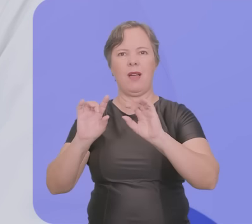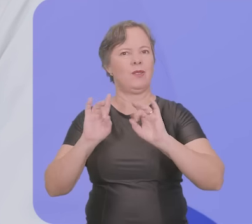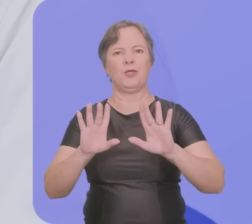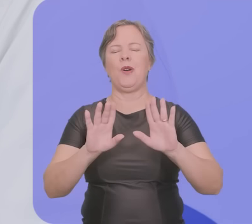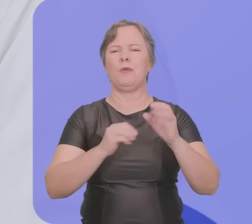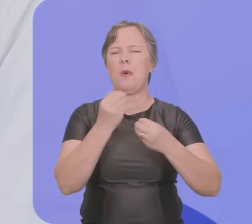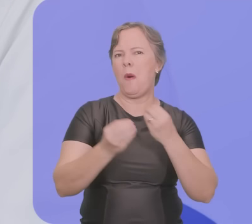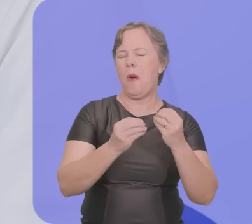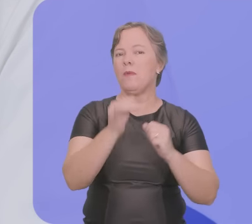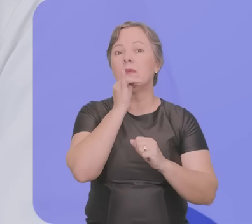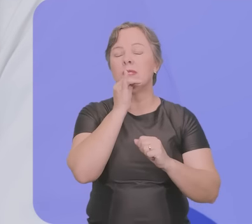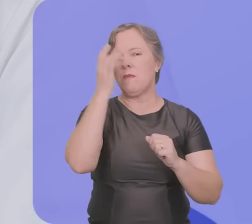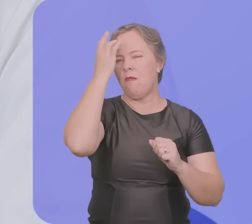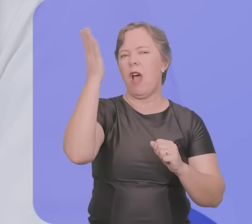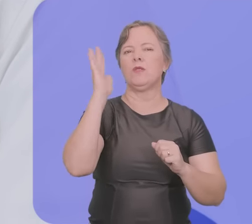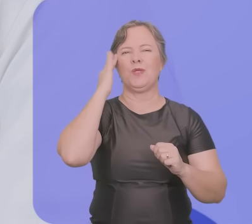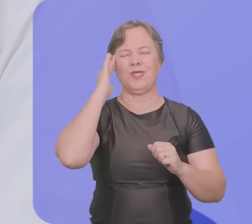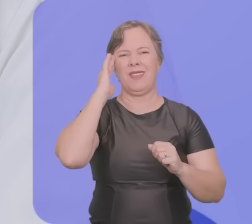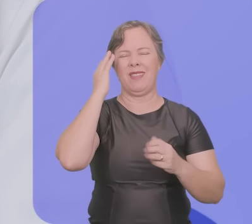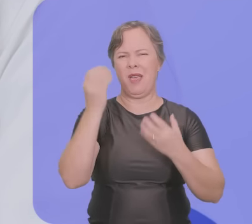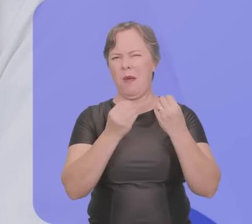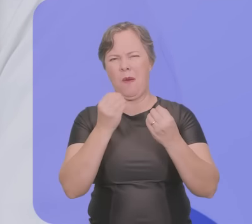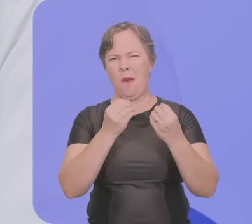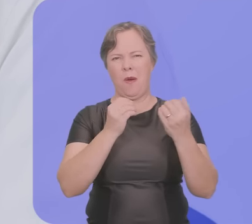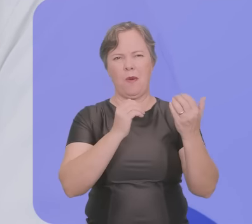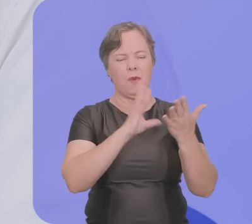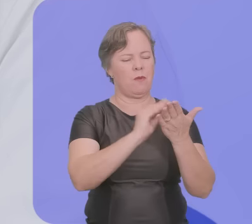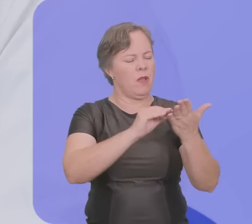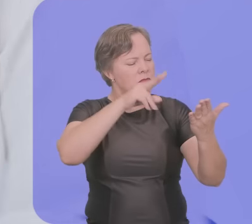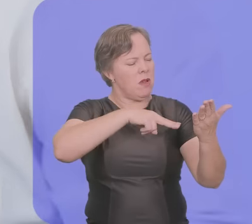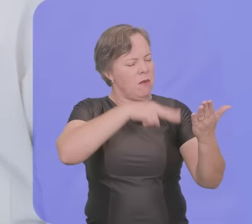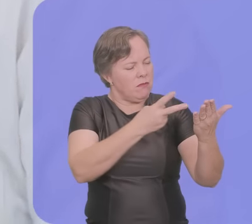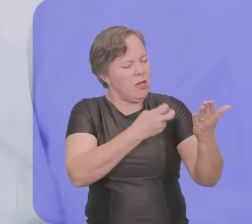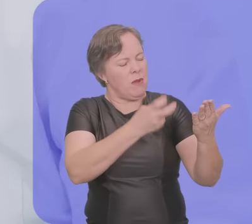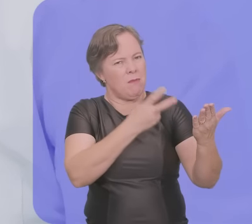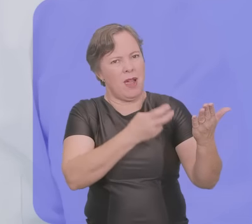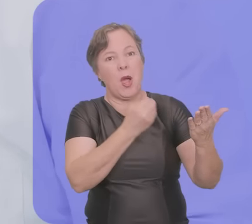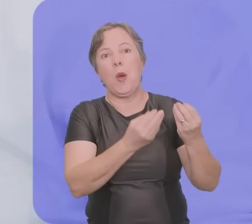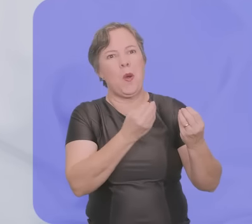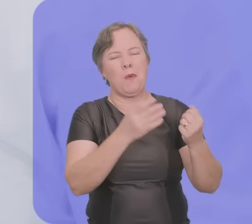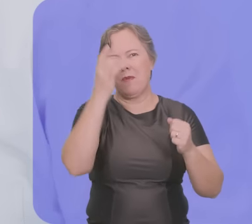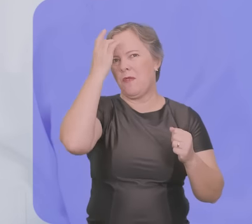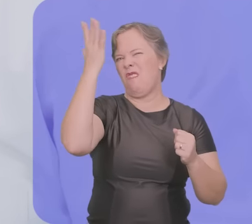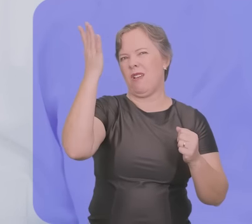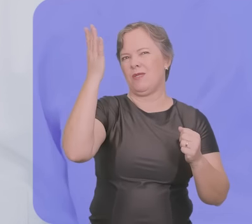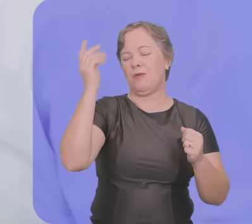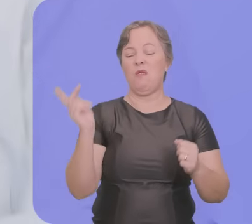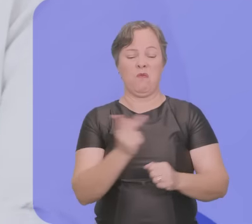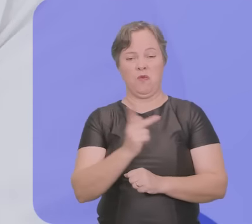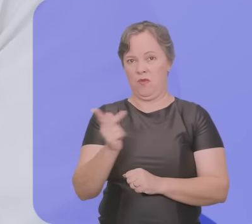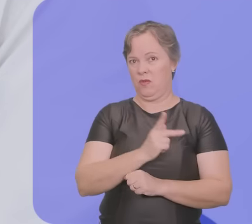é um exemplo prático assim, de como que a análise de dados ela colocou fim ao debate